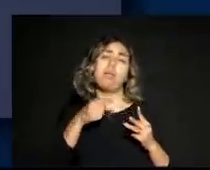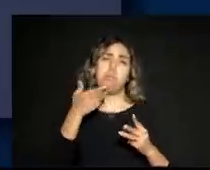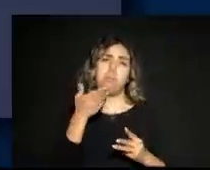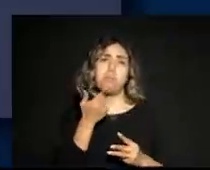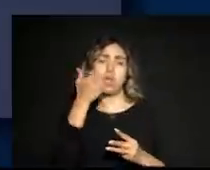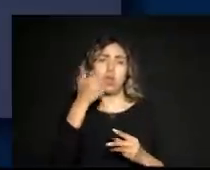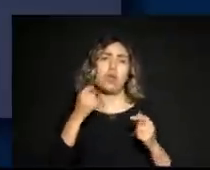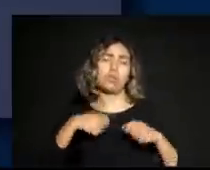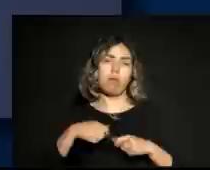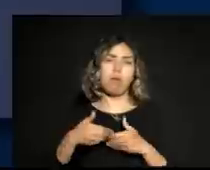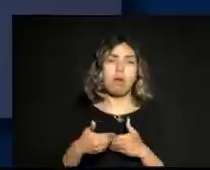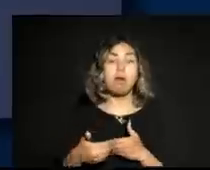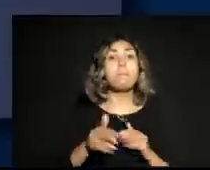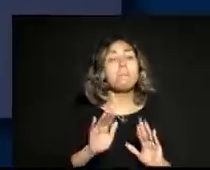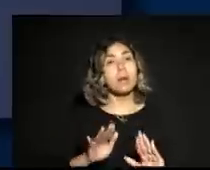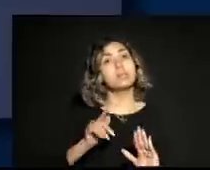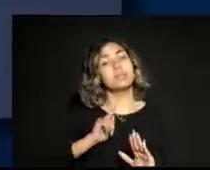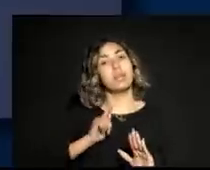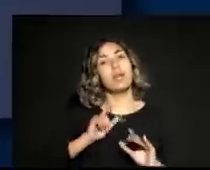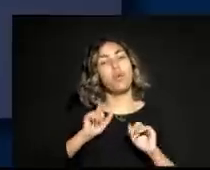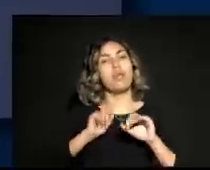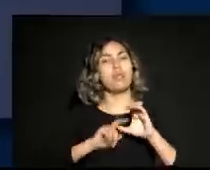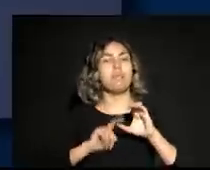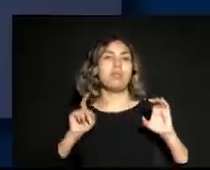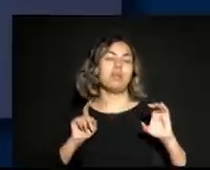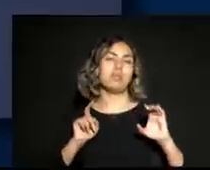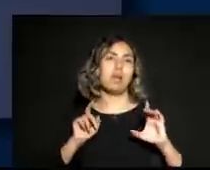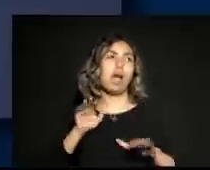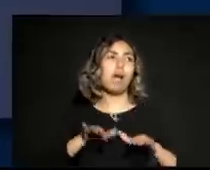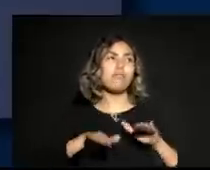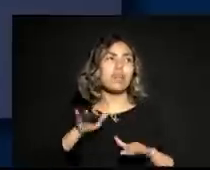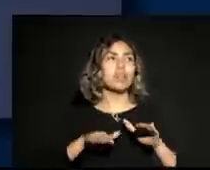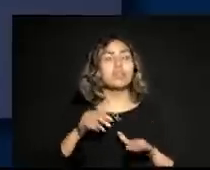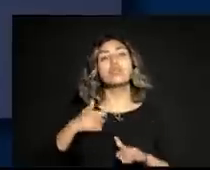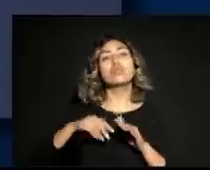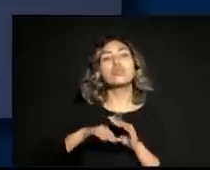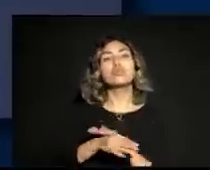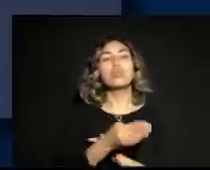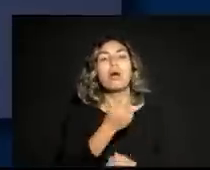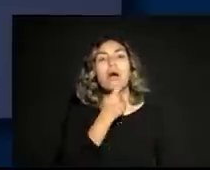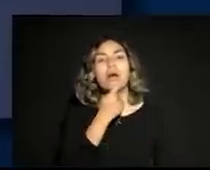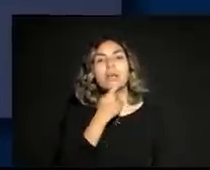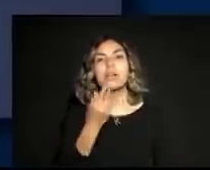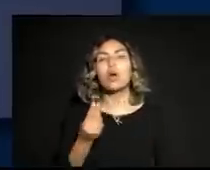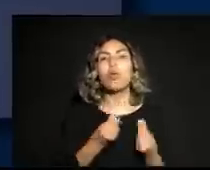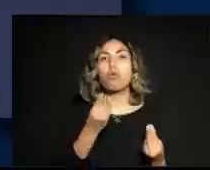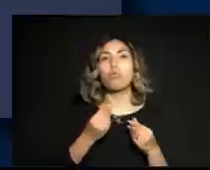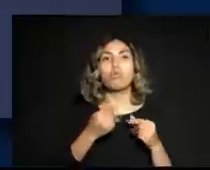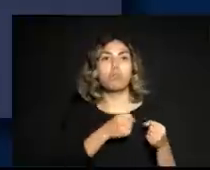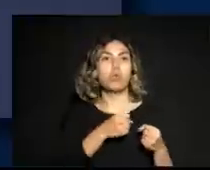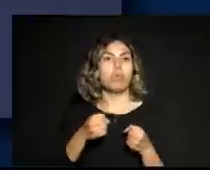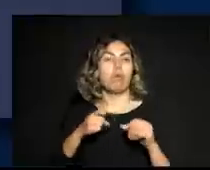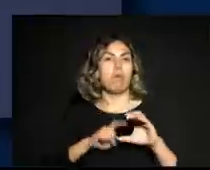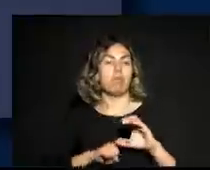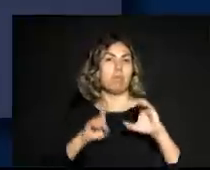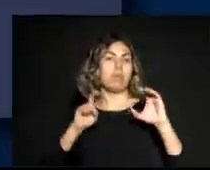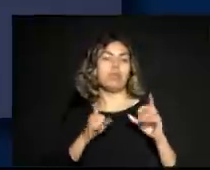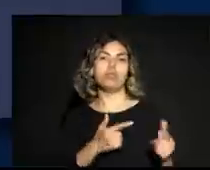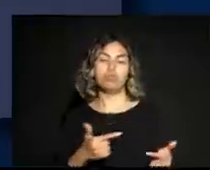agora que tem Independência Às vezes a gente não é acostumado a independência eu te poderes alguém um dia